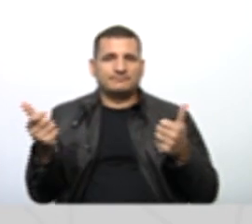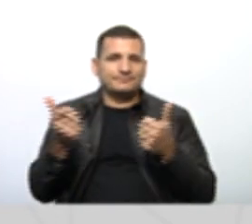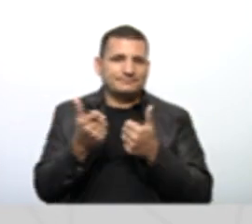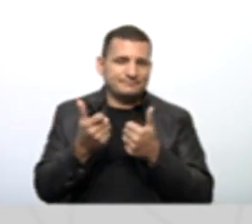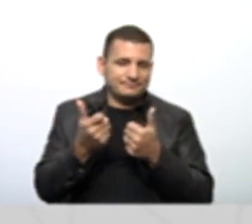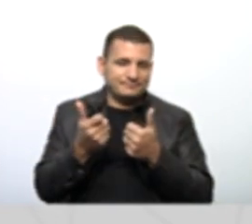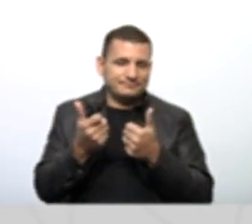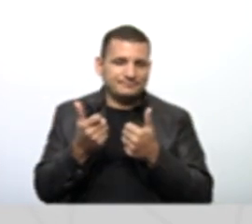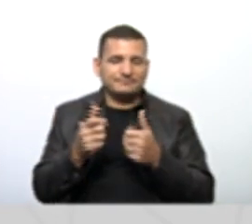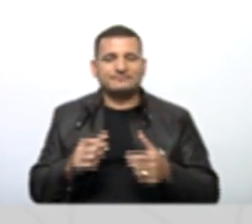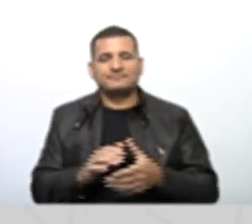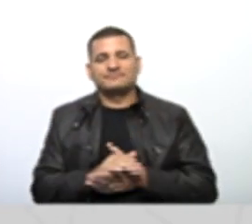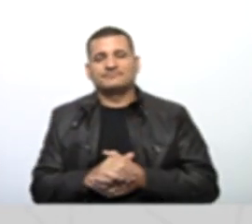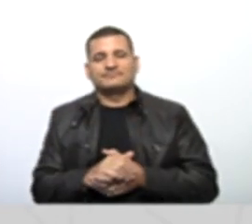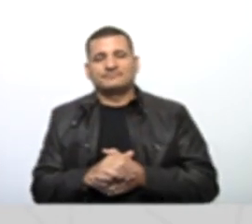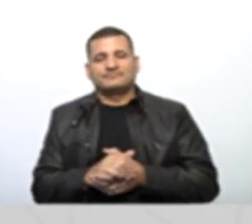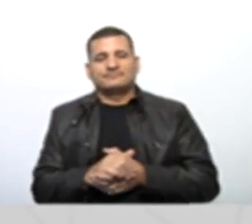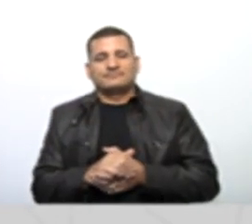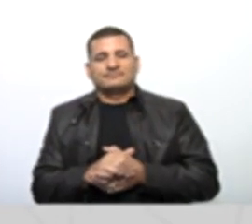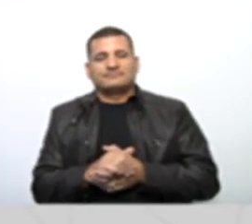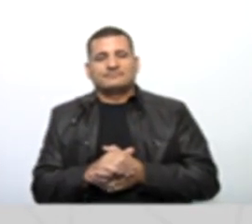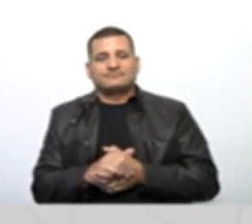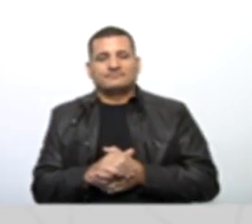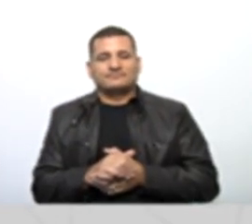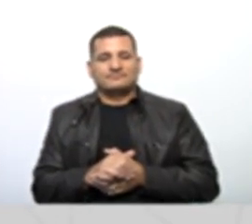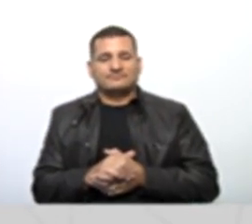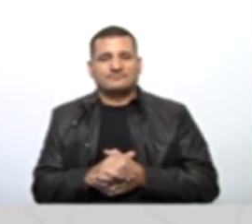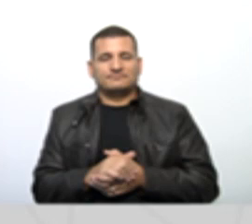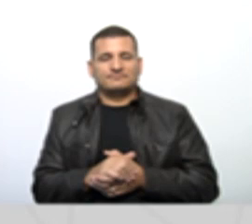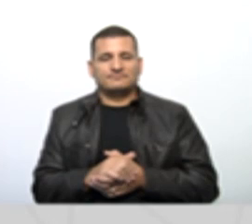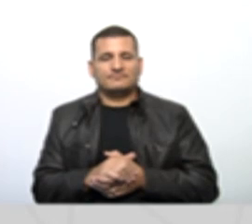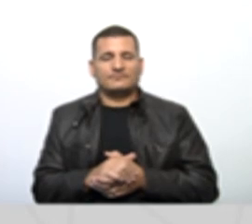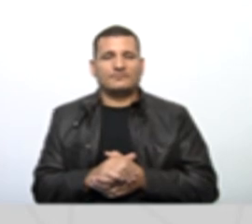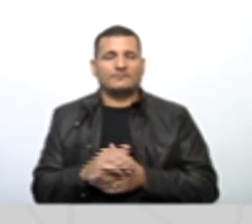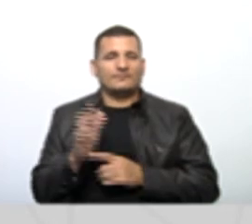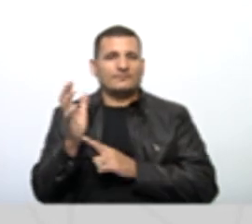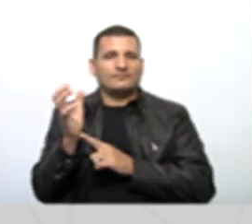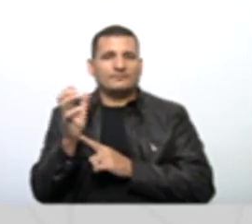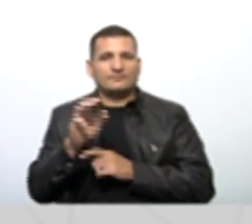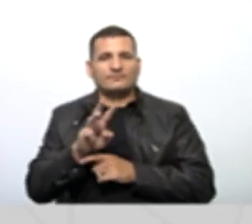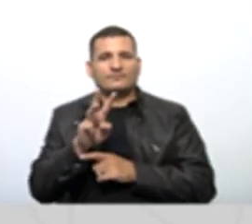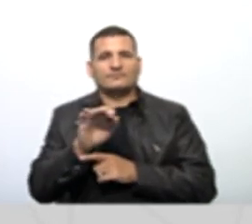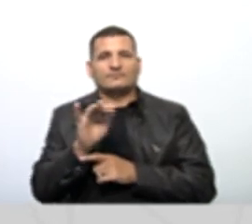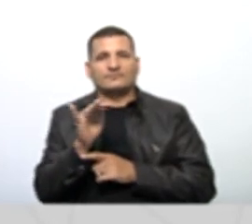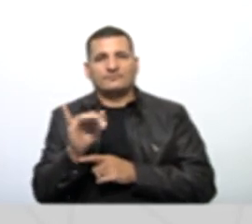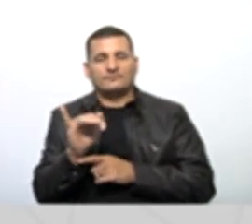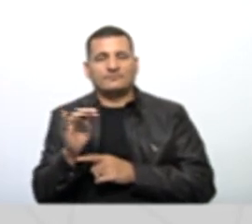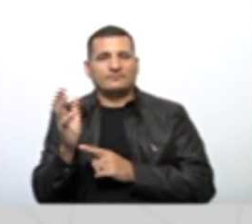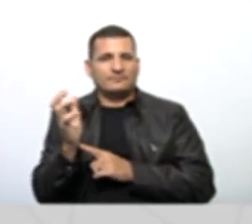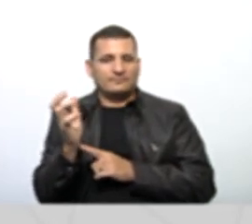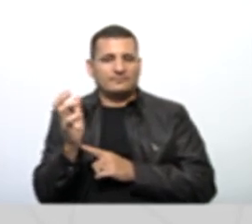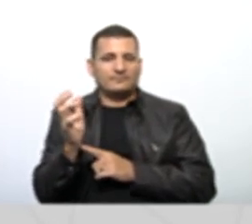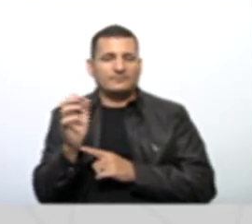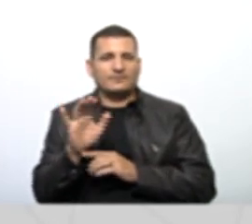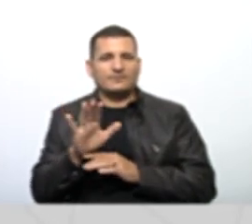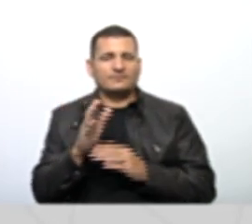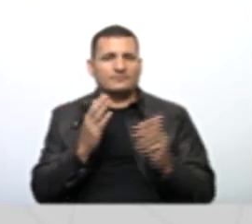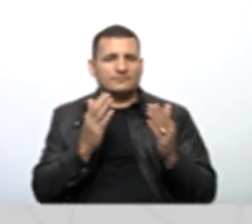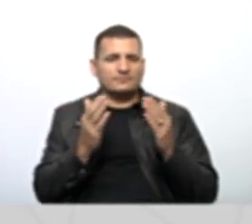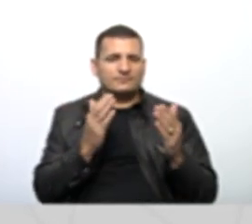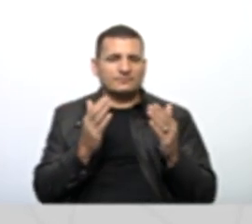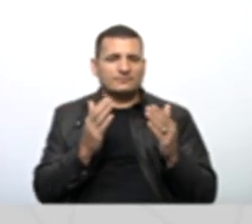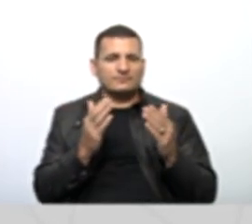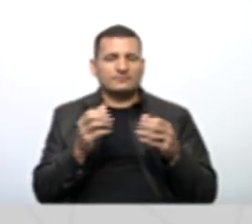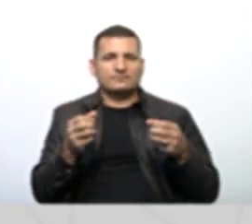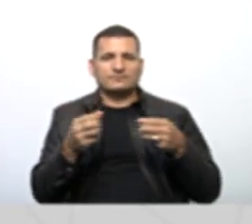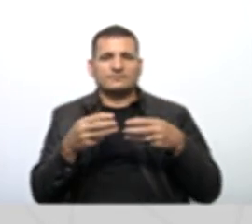porque o e comparação a nossa que a gente utiliza a nossa o iphone ele é perto mas se nós formos comparar com infravermelho que é o mais antigo